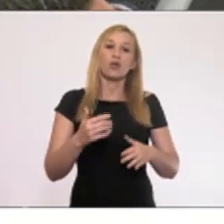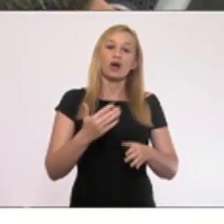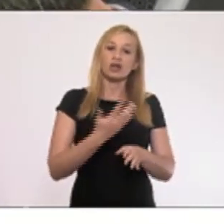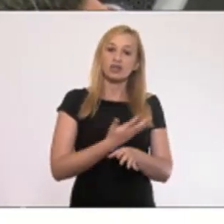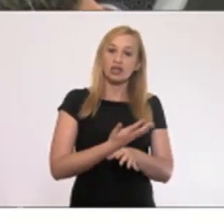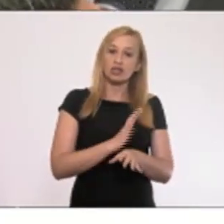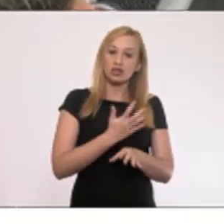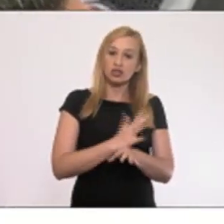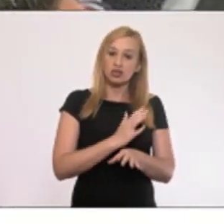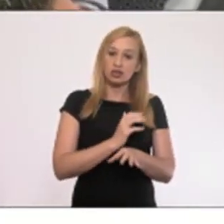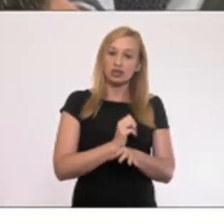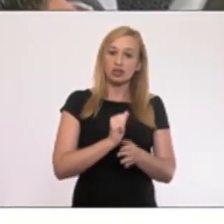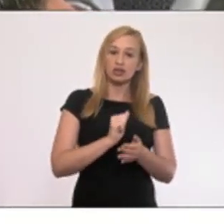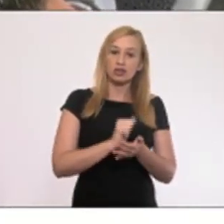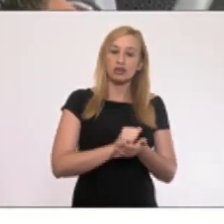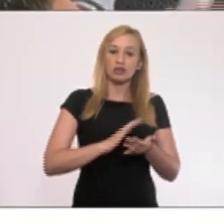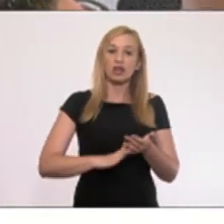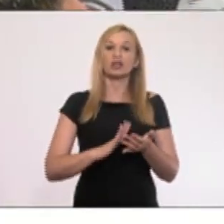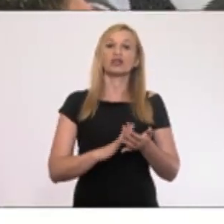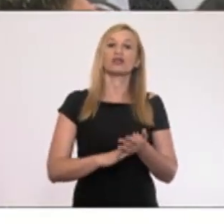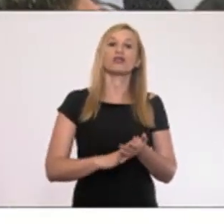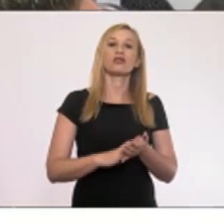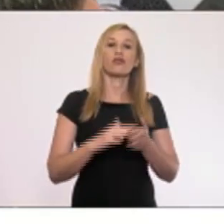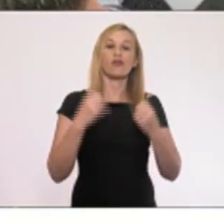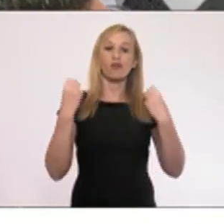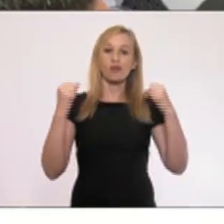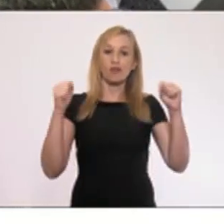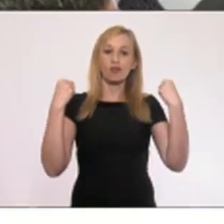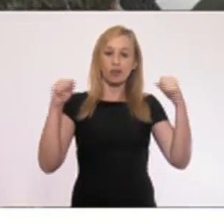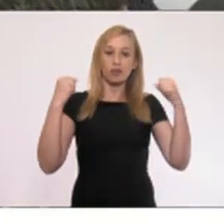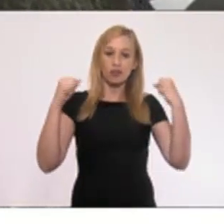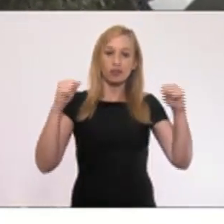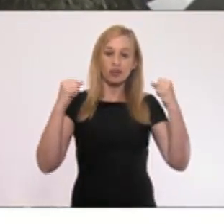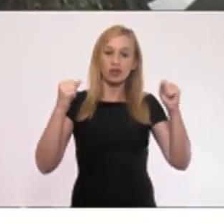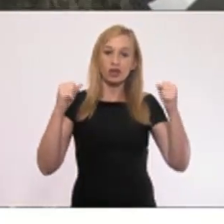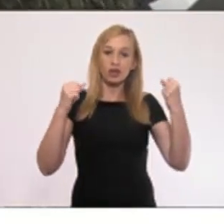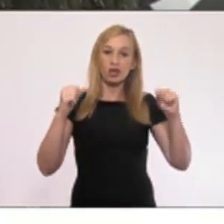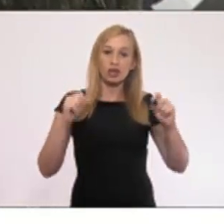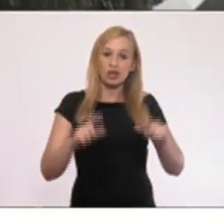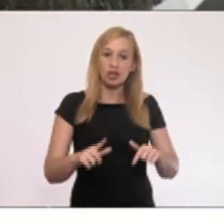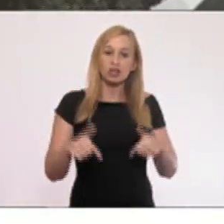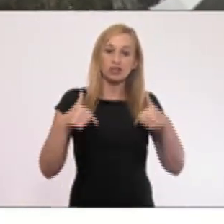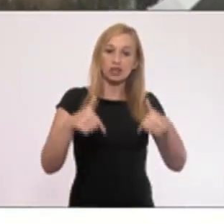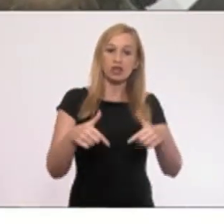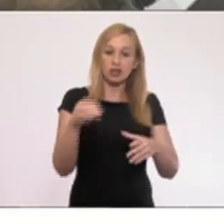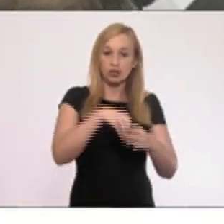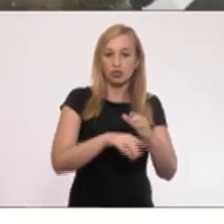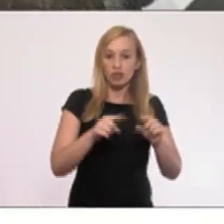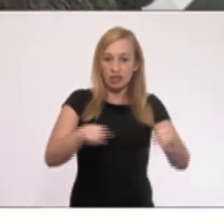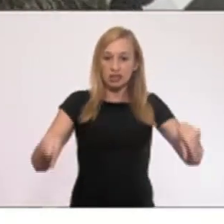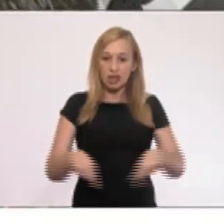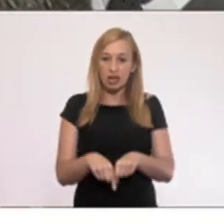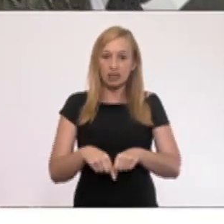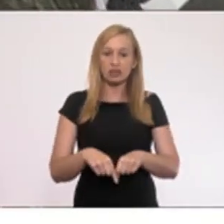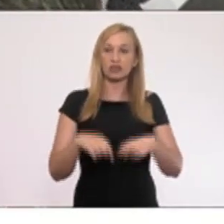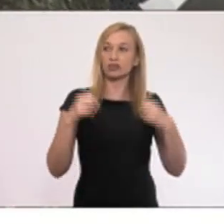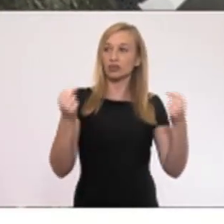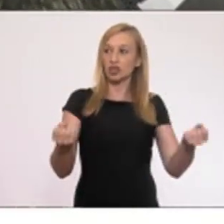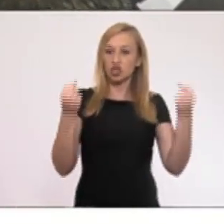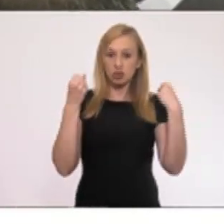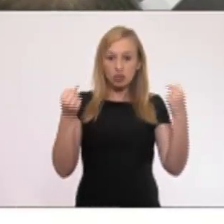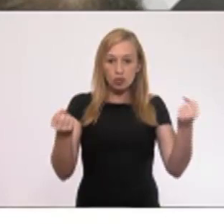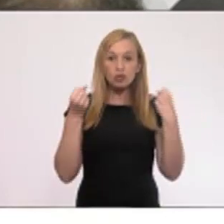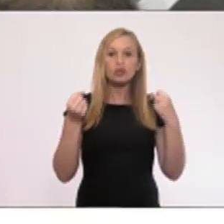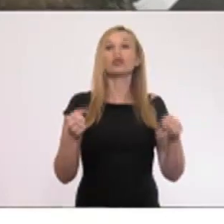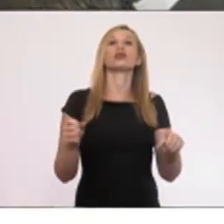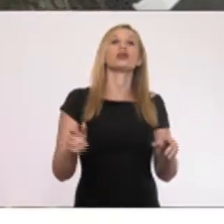quando a atividade física for dirigida e realizada em salas de treinamentos físicos. Parágrafo 1º.